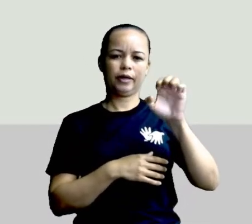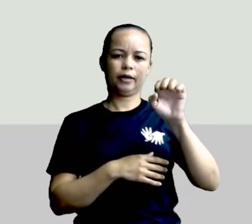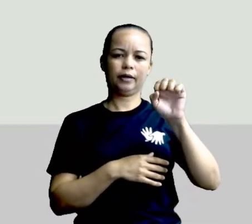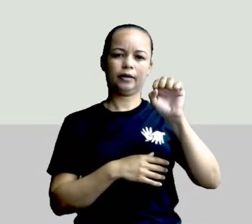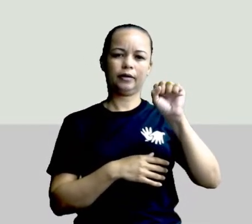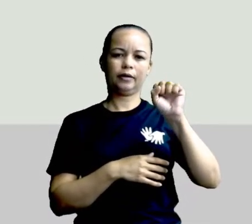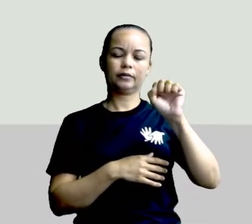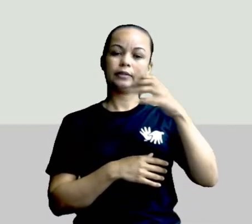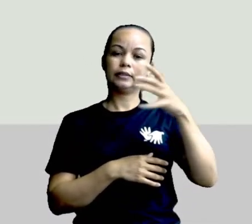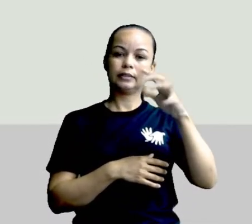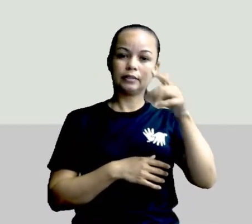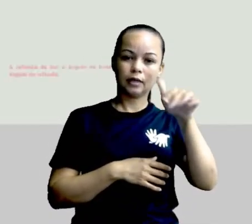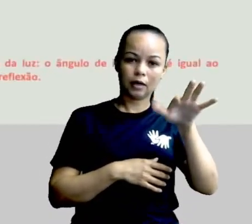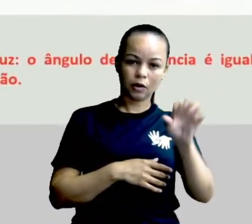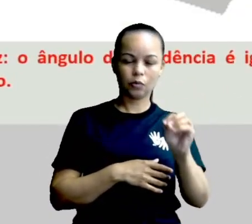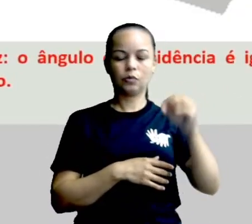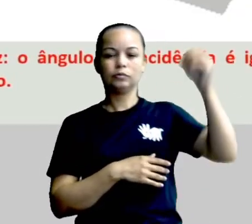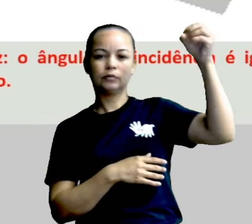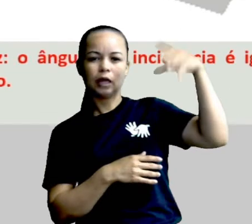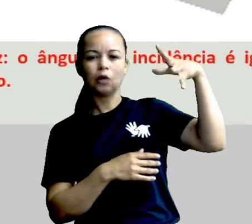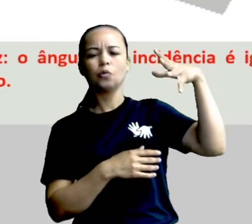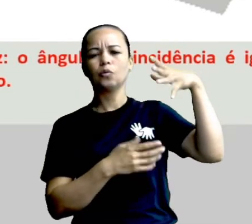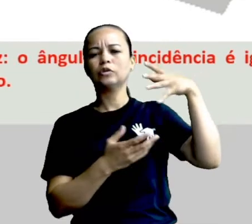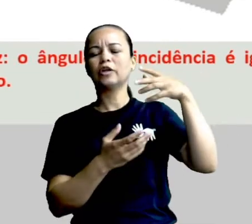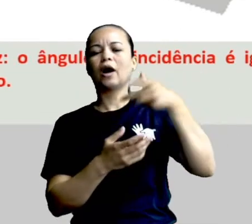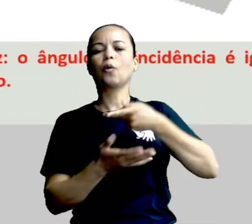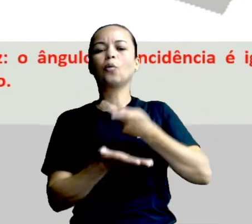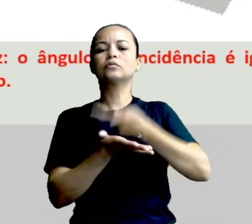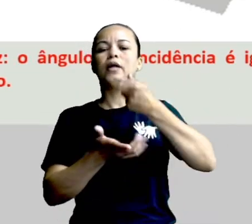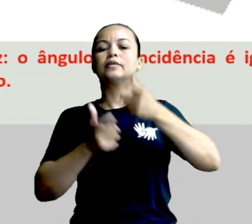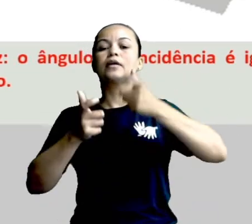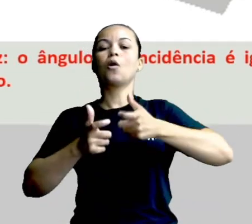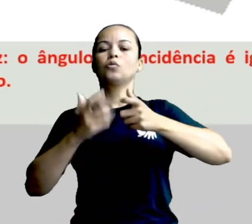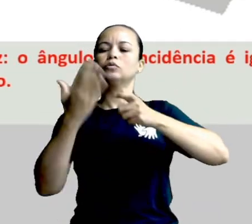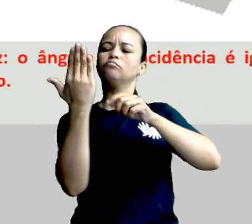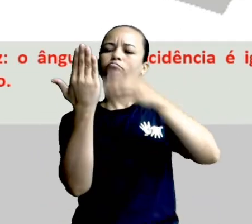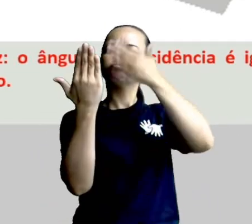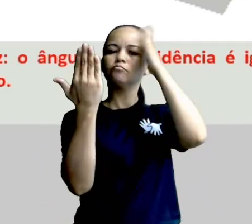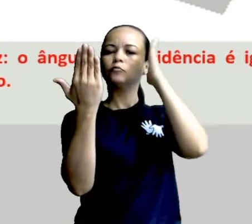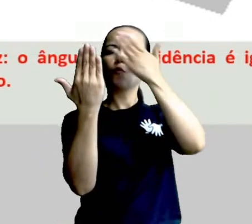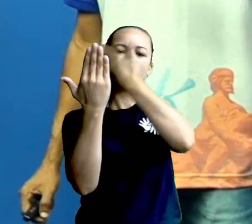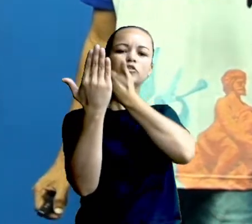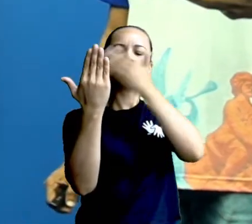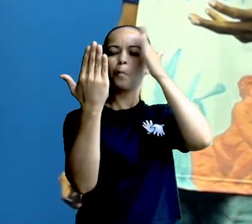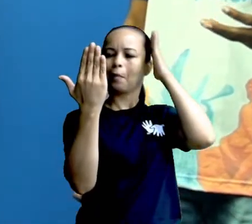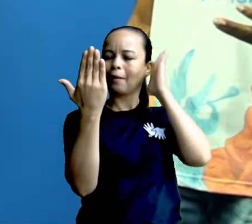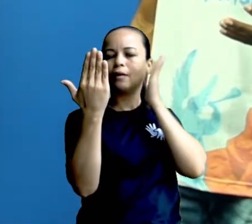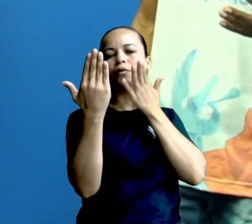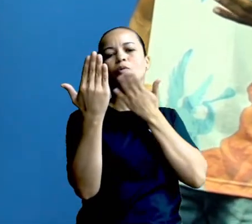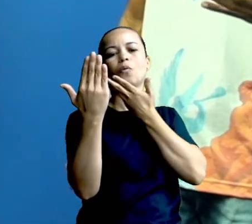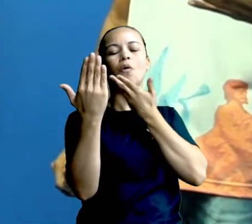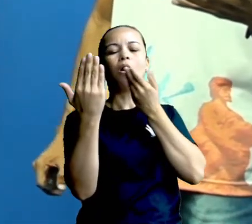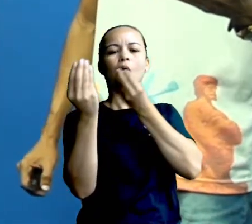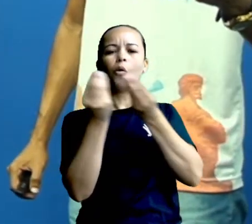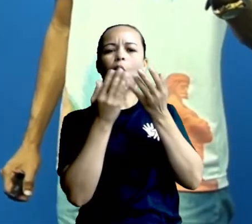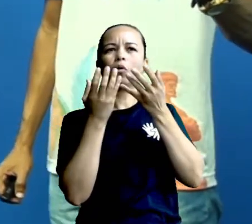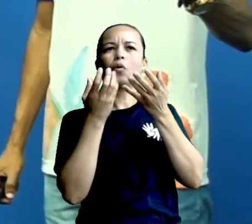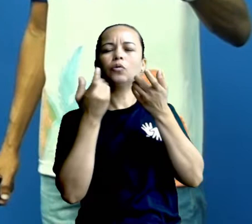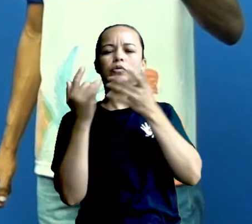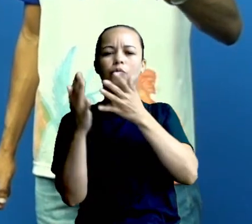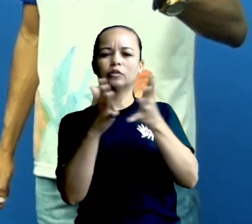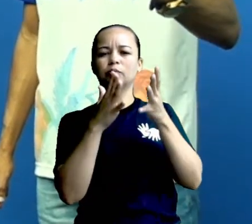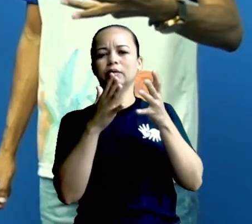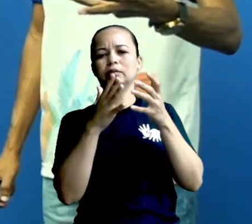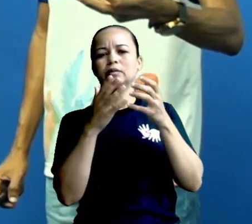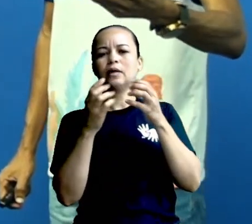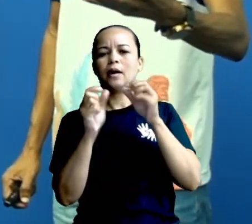tá? A reflexão da luz, às vezes, ocorre no espelho. Volta aqui um pouquinho para mim. Ou numa superfície polida